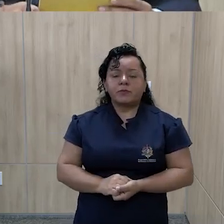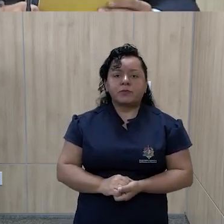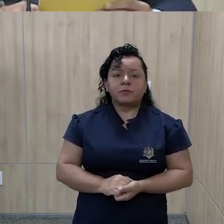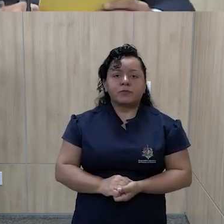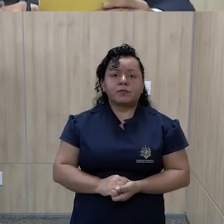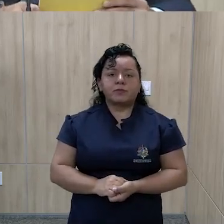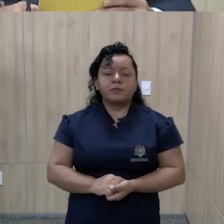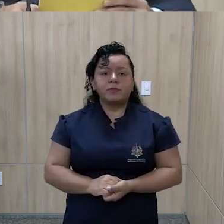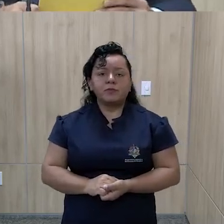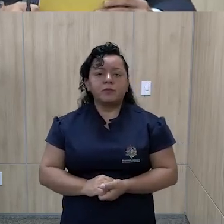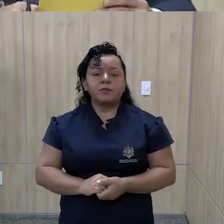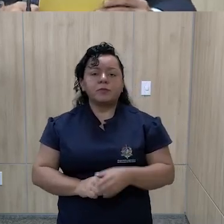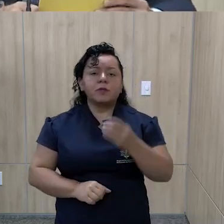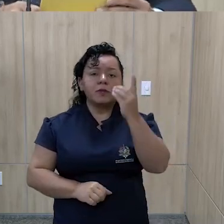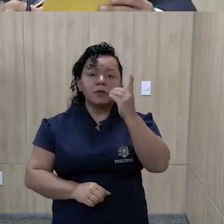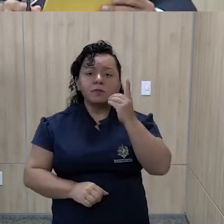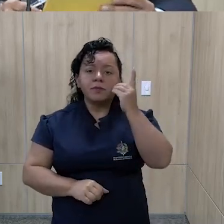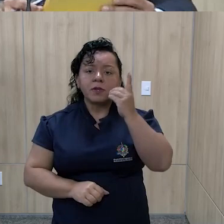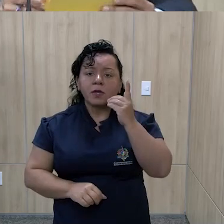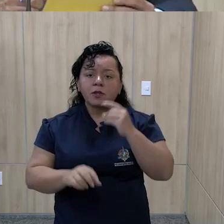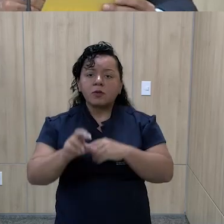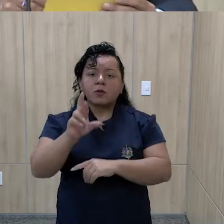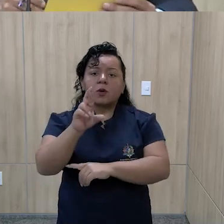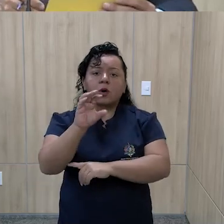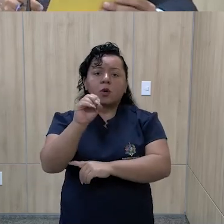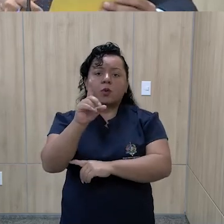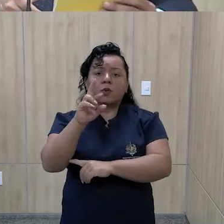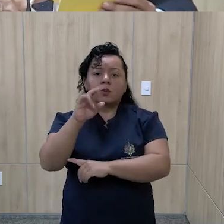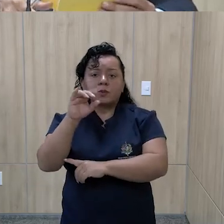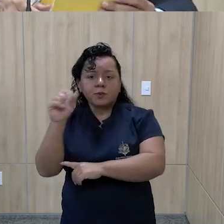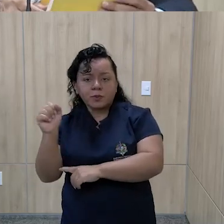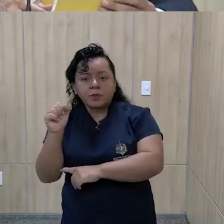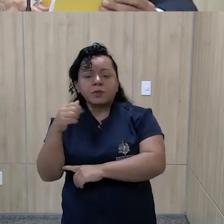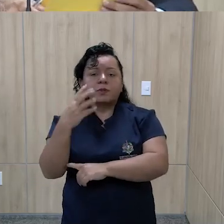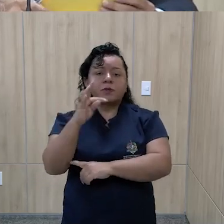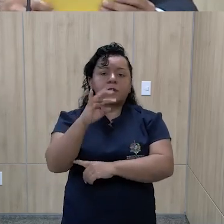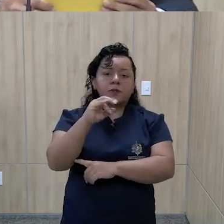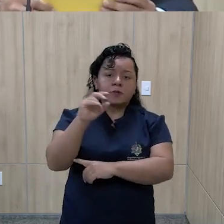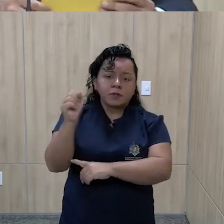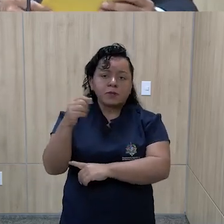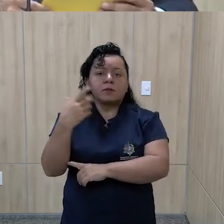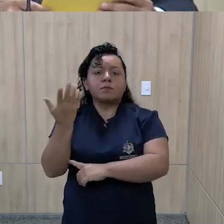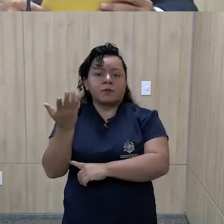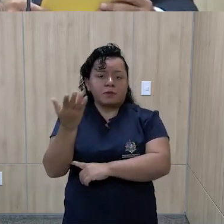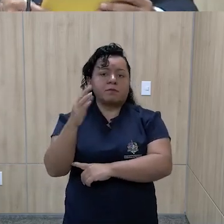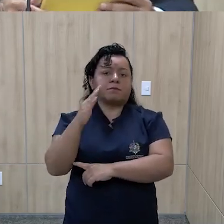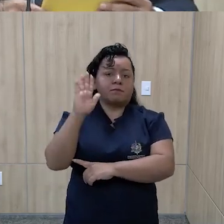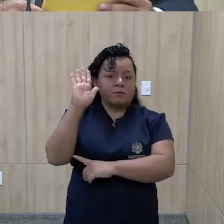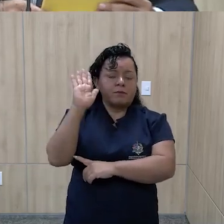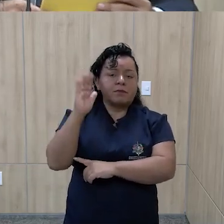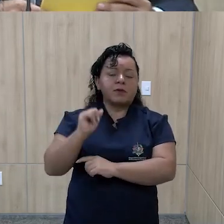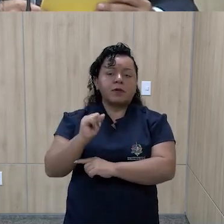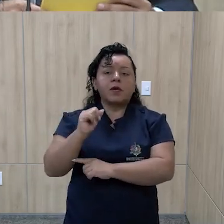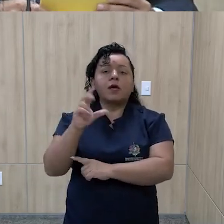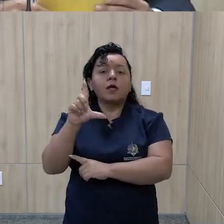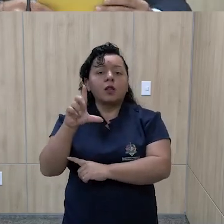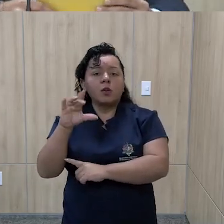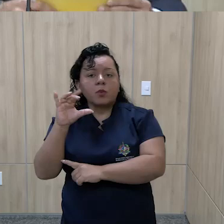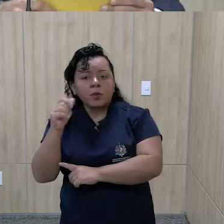com o voto Deputado Rodrigo deputada Taíssa também favorável como vota Deputado Lucas Torres